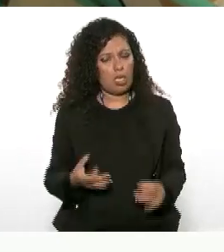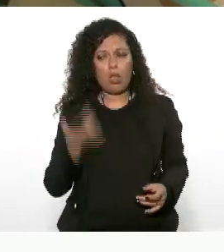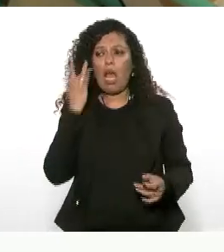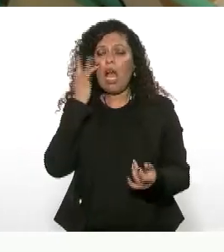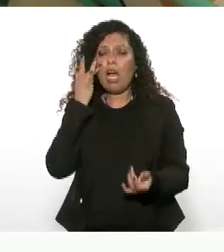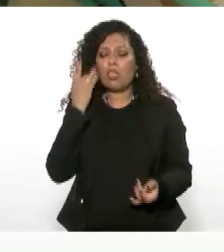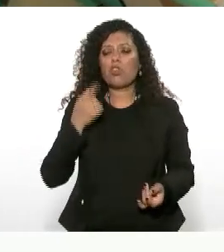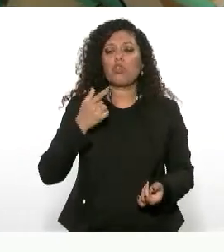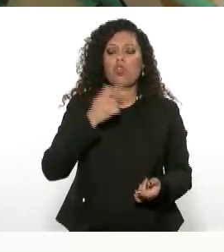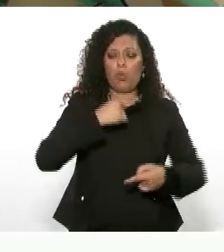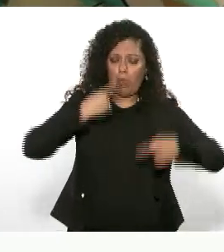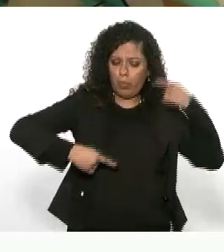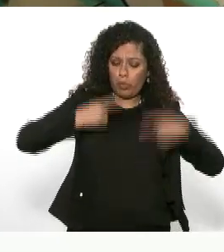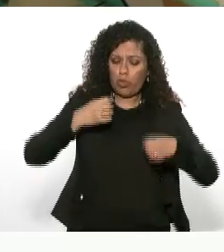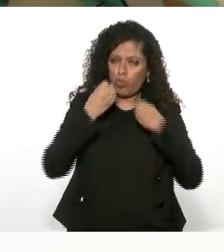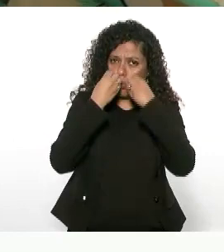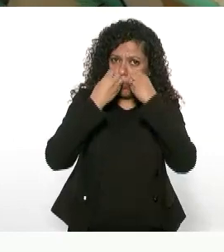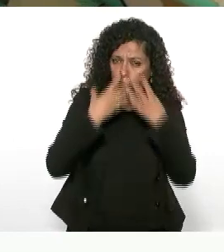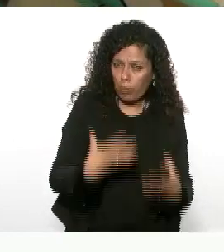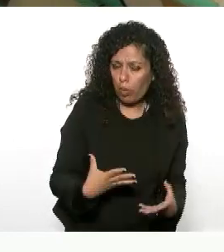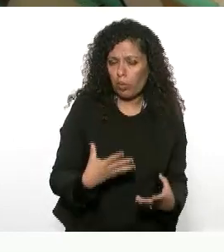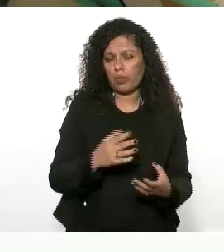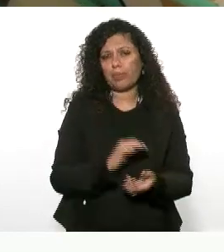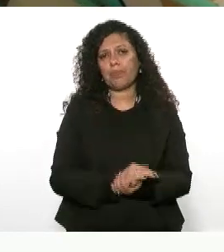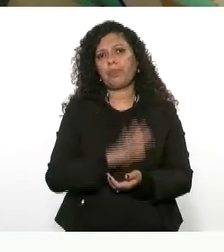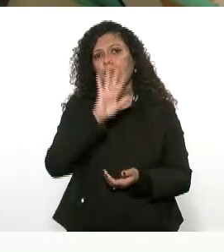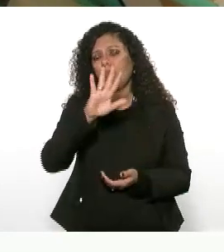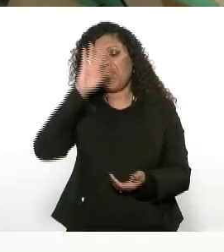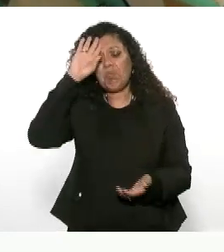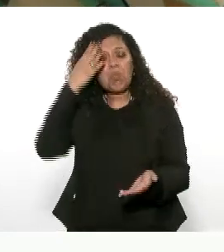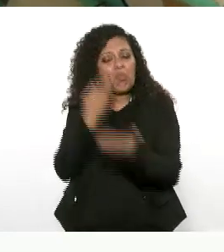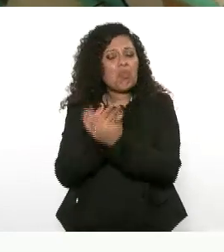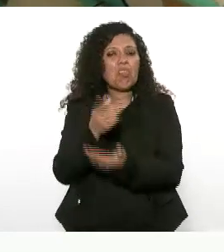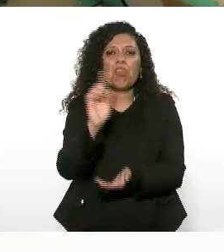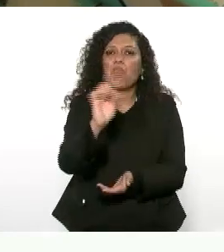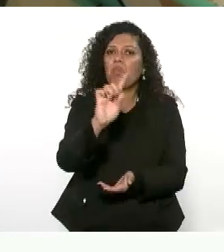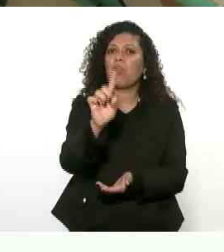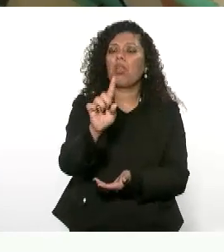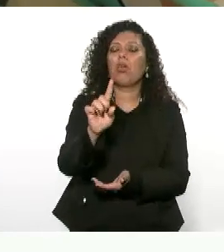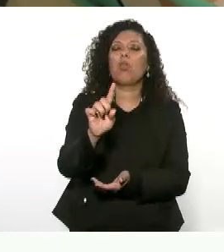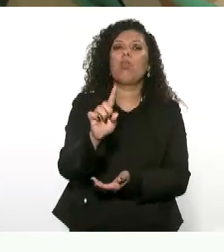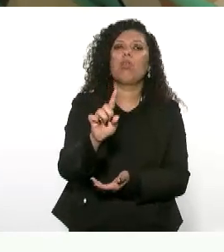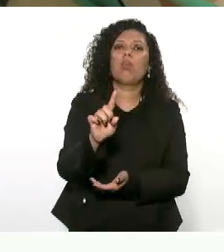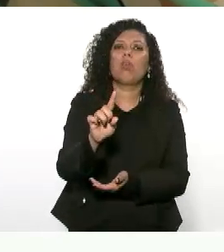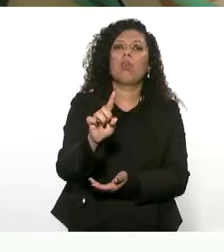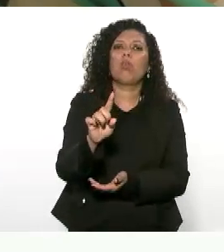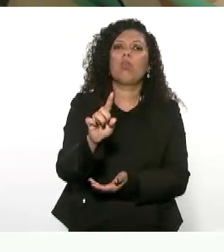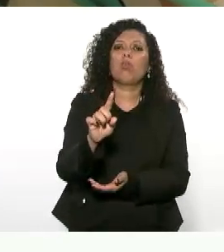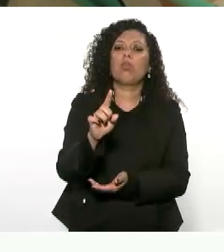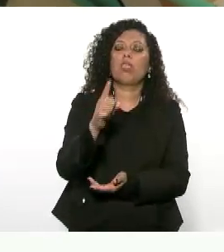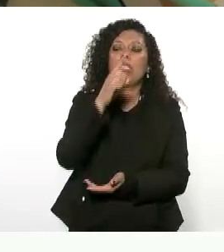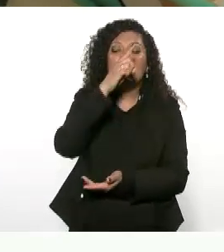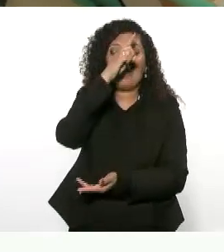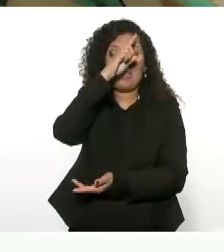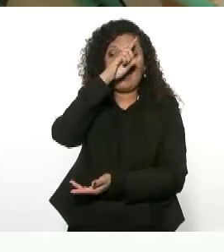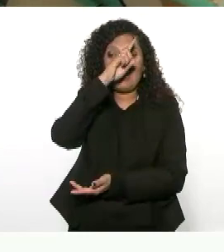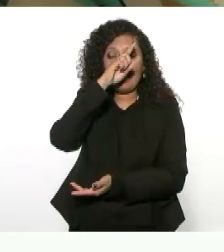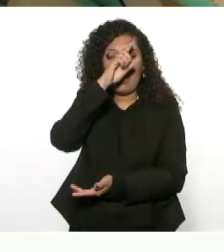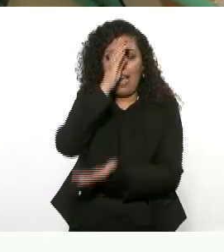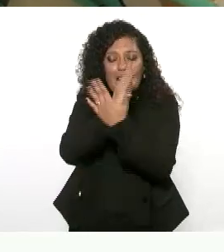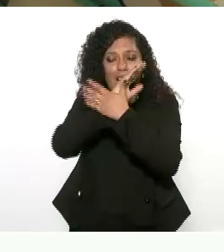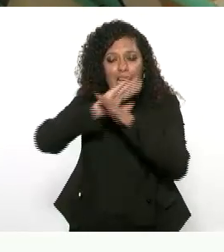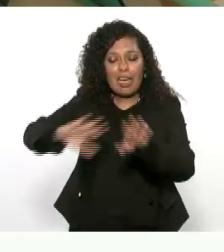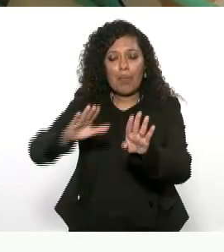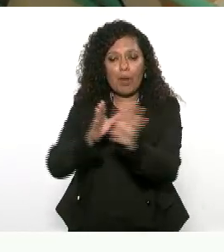política pública implementada para a área de segurança. Mas não acredito que tenha sido tão bom a questão da extinção do Conselho da forma em que